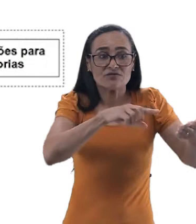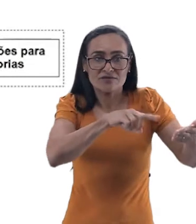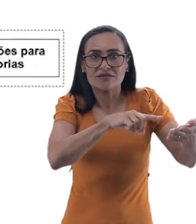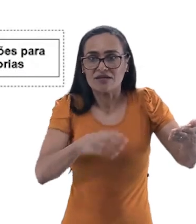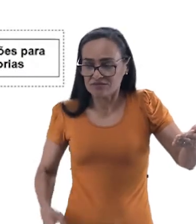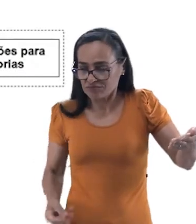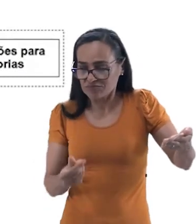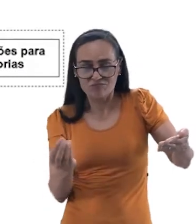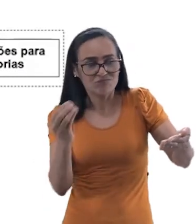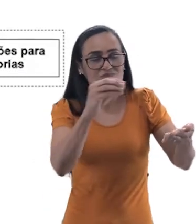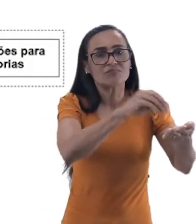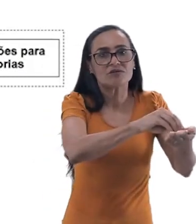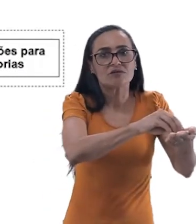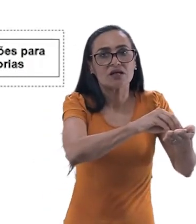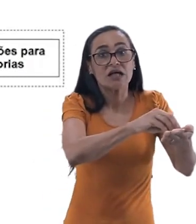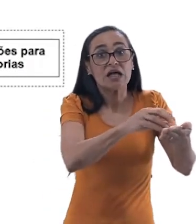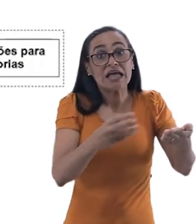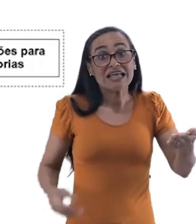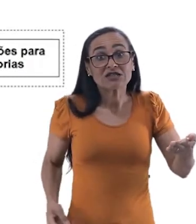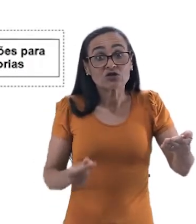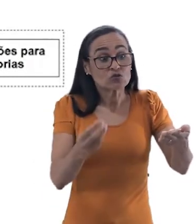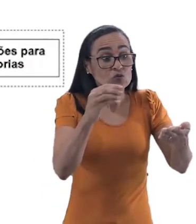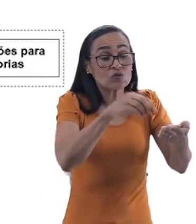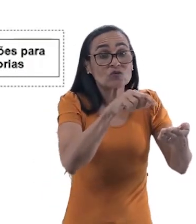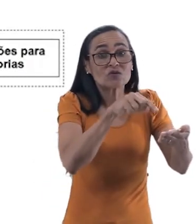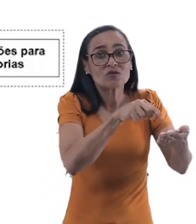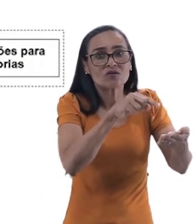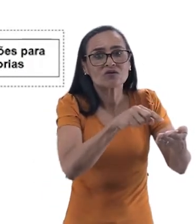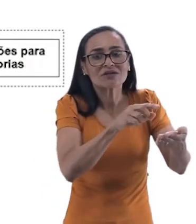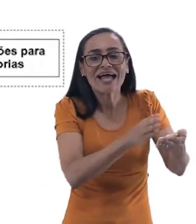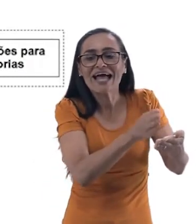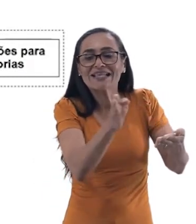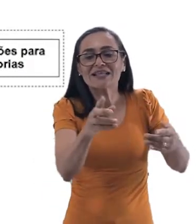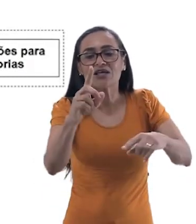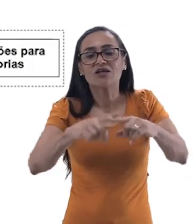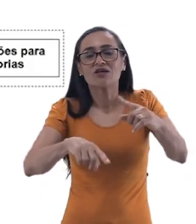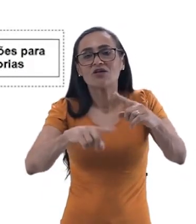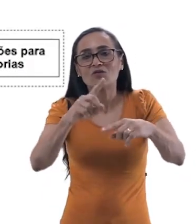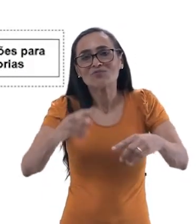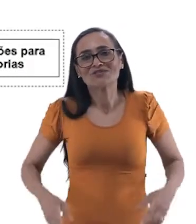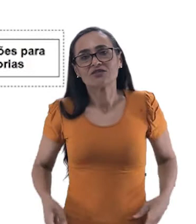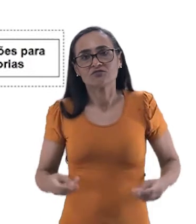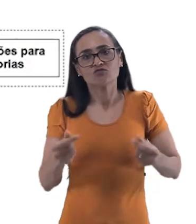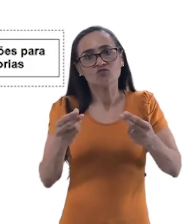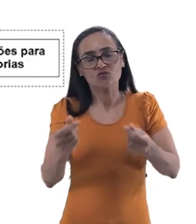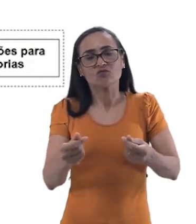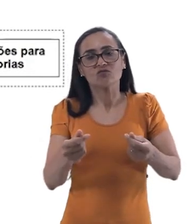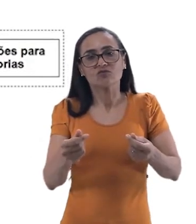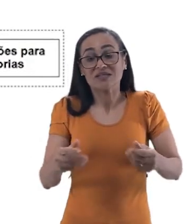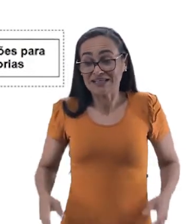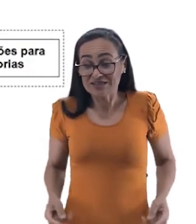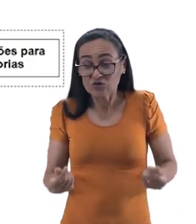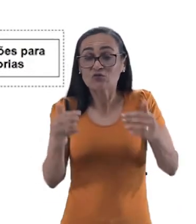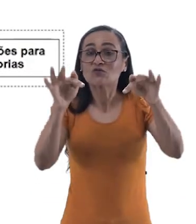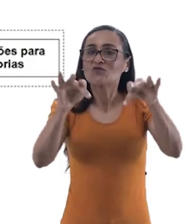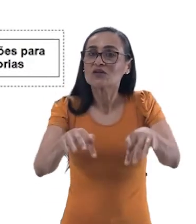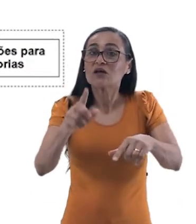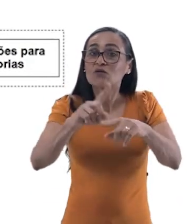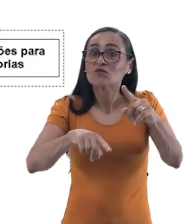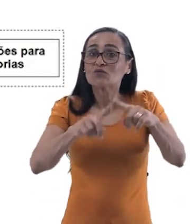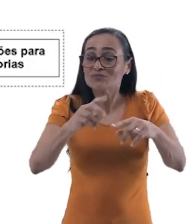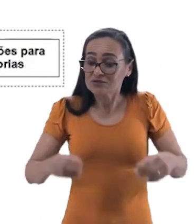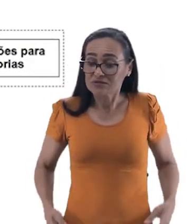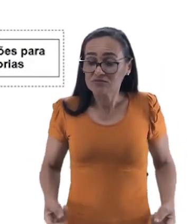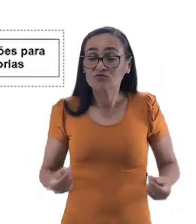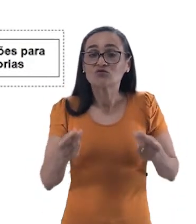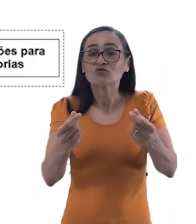atividades, e esses custos que estão na atividade são levados ao objeto de custos, E esse custo final